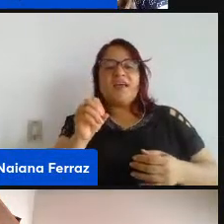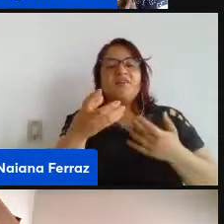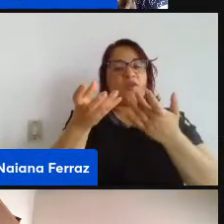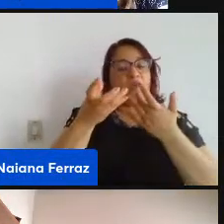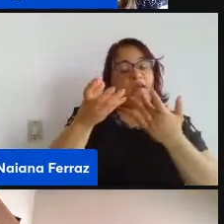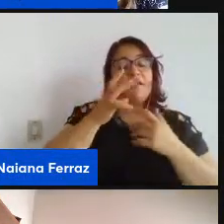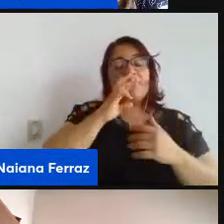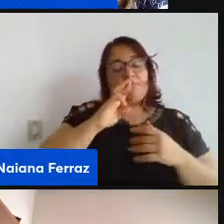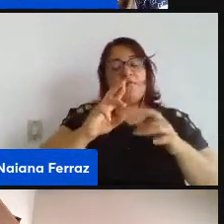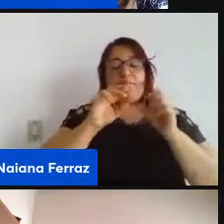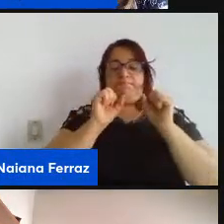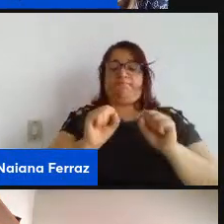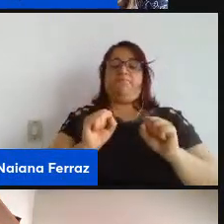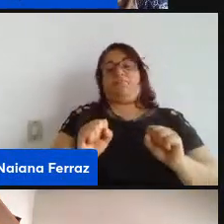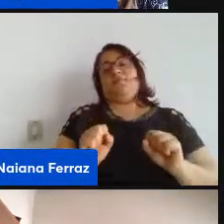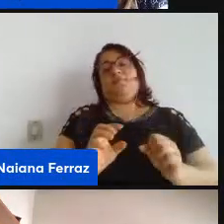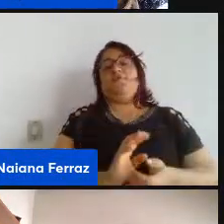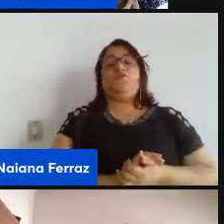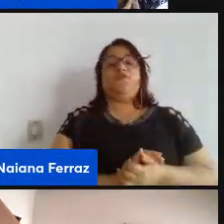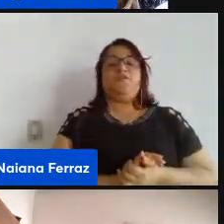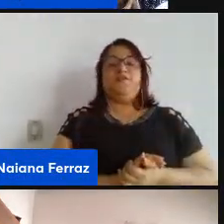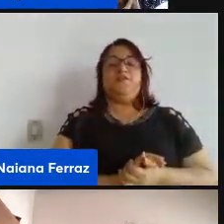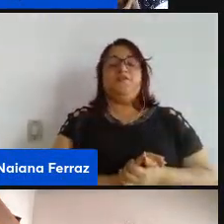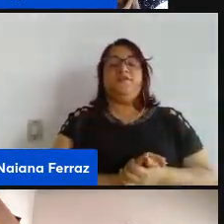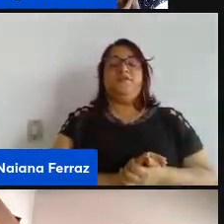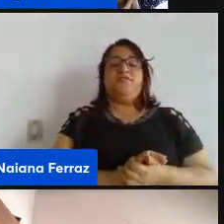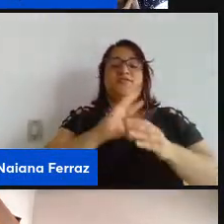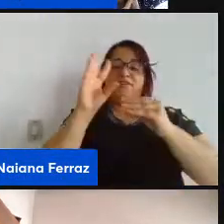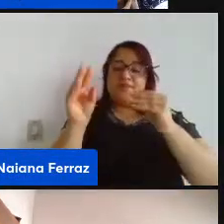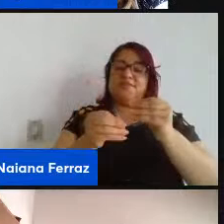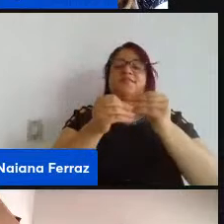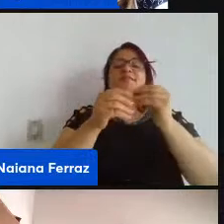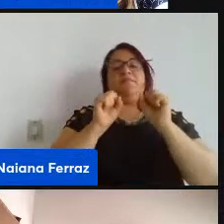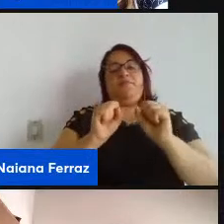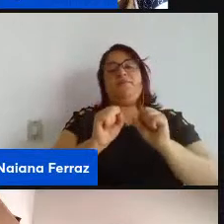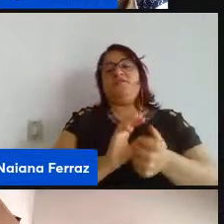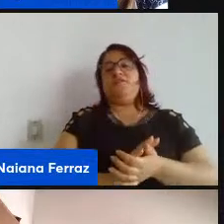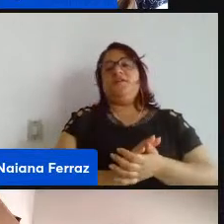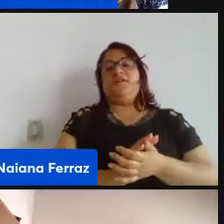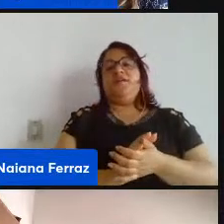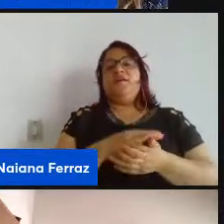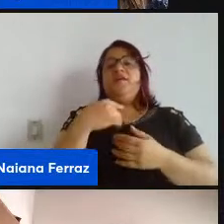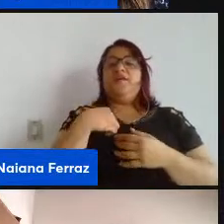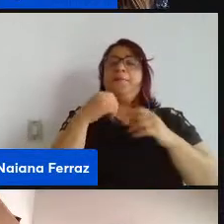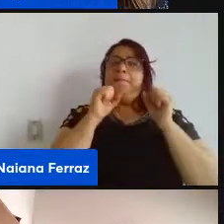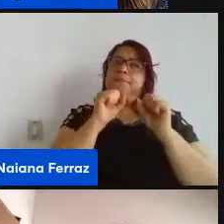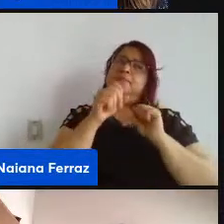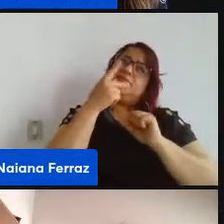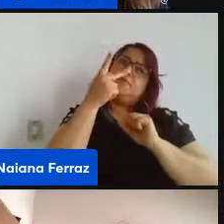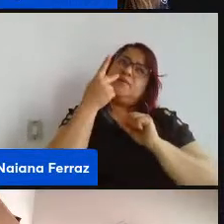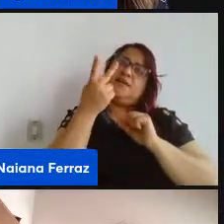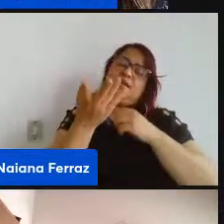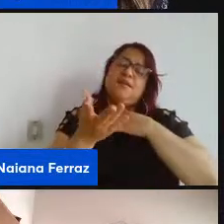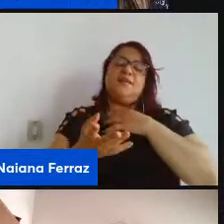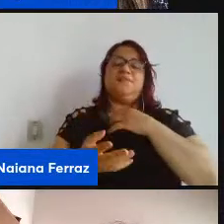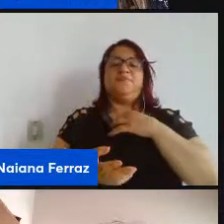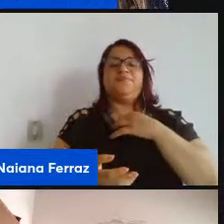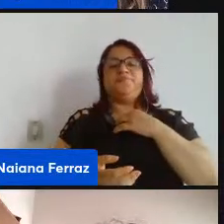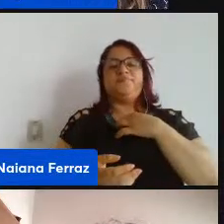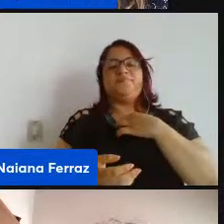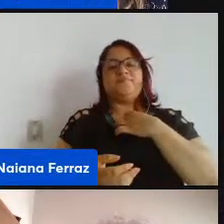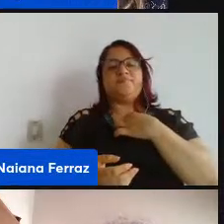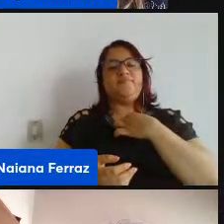também dar a sua contribuição. Eu posso falar alguma coisa, Vera? Professor José